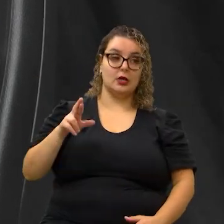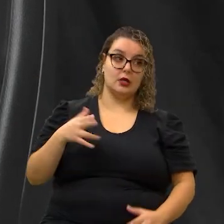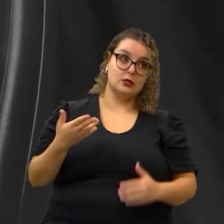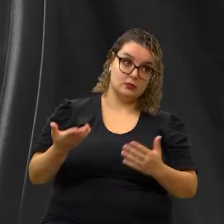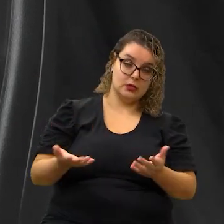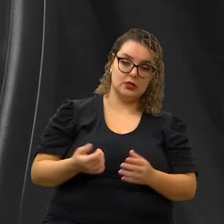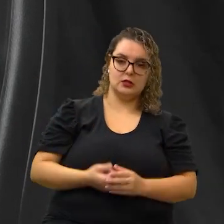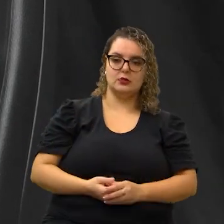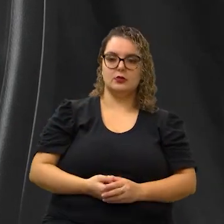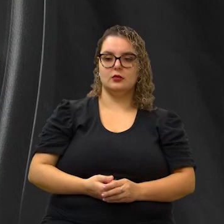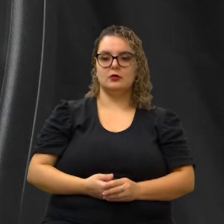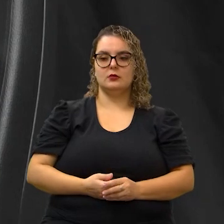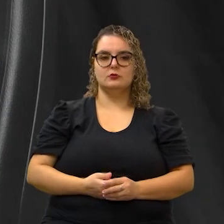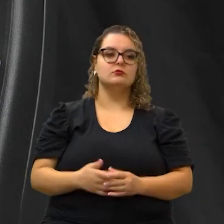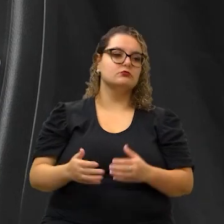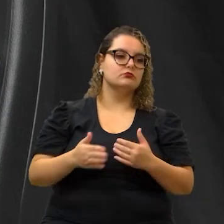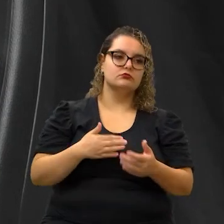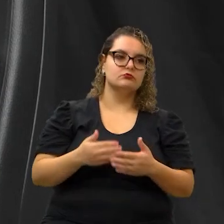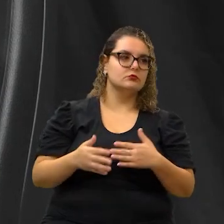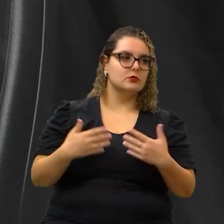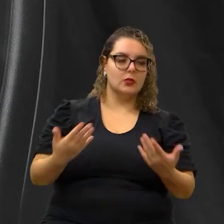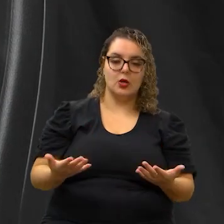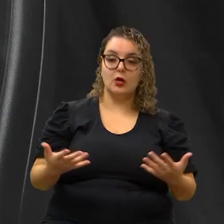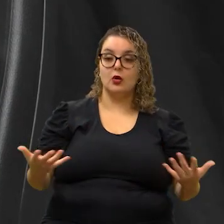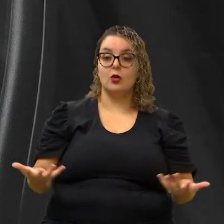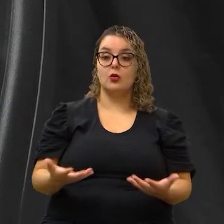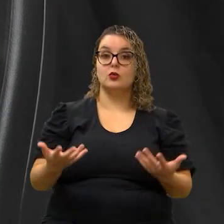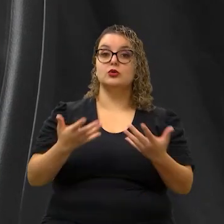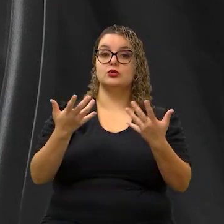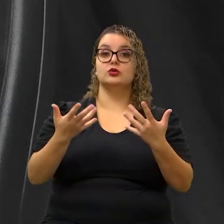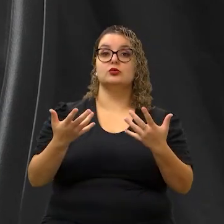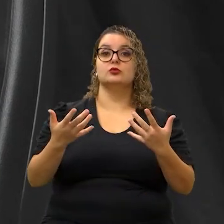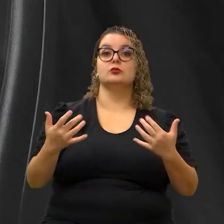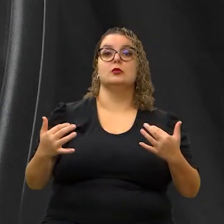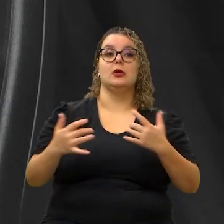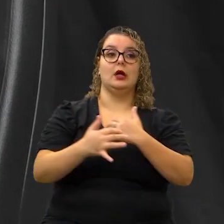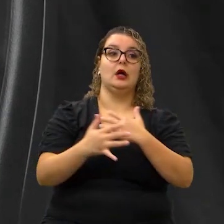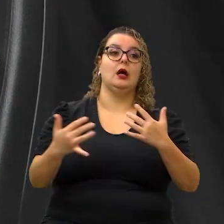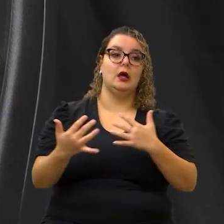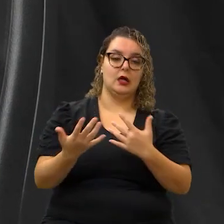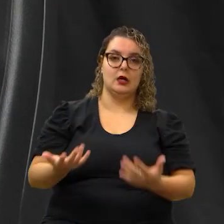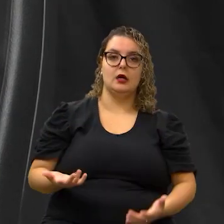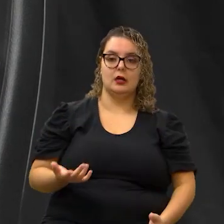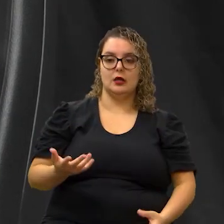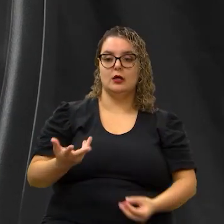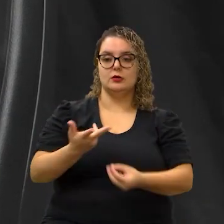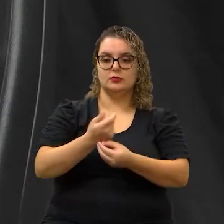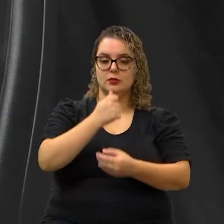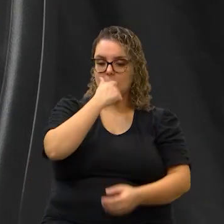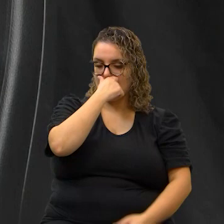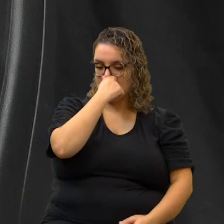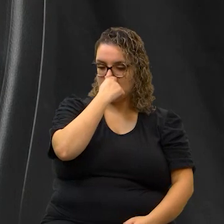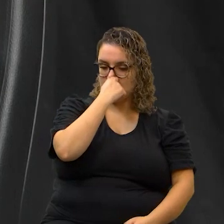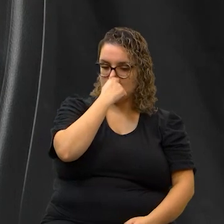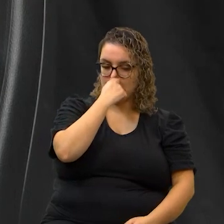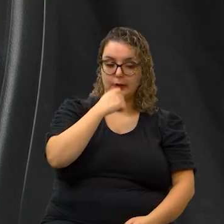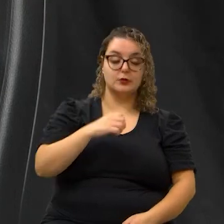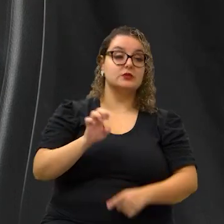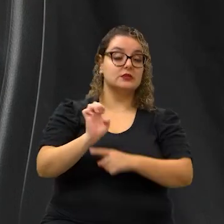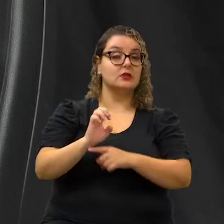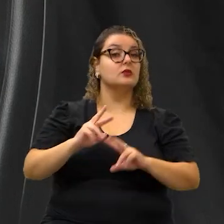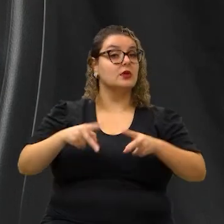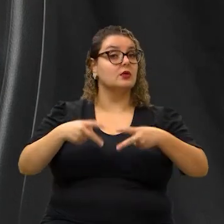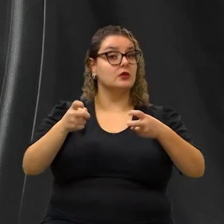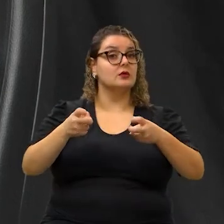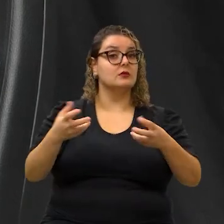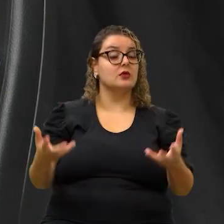da pichação, etc., os motivos que levam a isso. Mas, independente disso, o estímulo à arte urbana, o Estado reconhecer